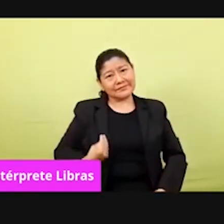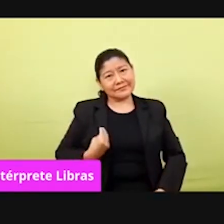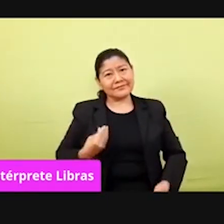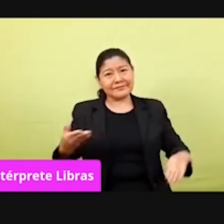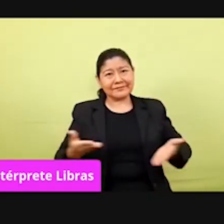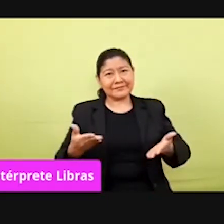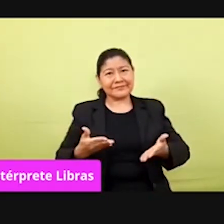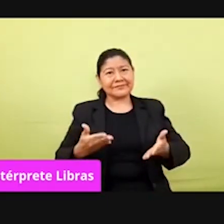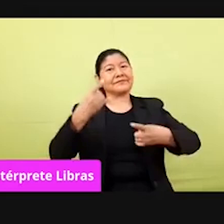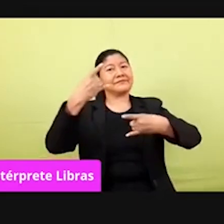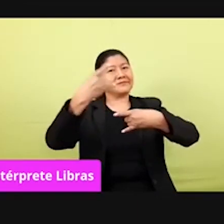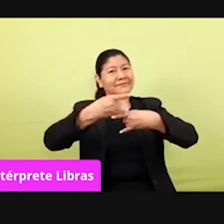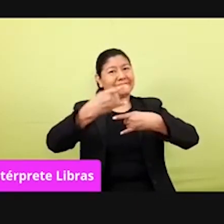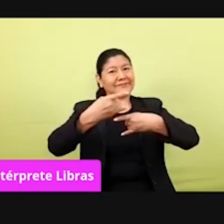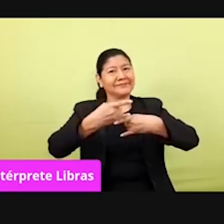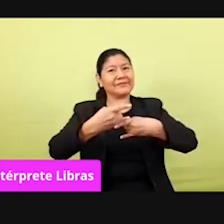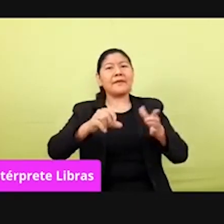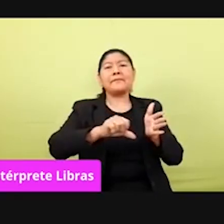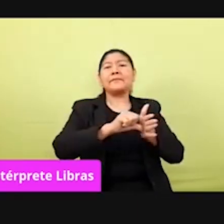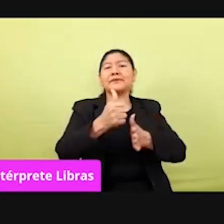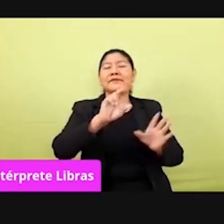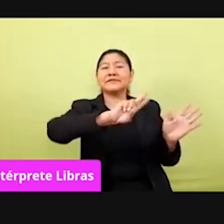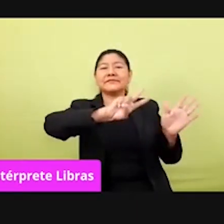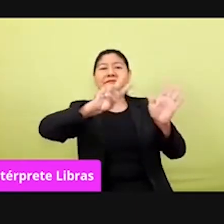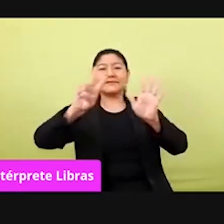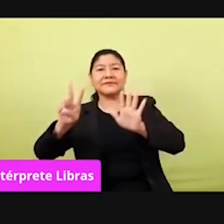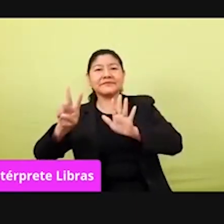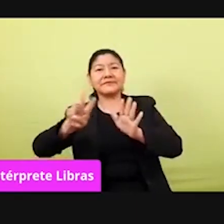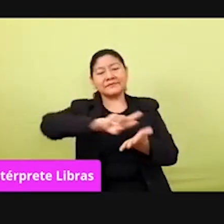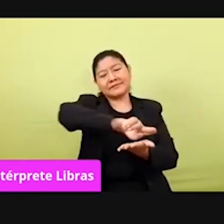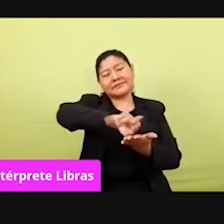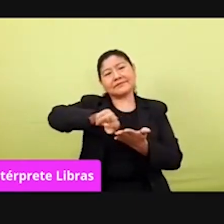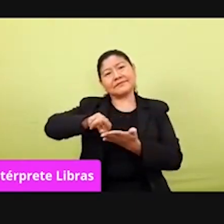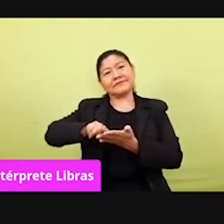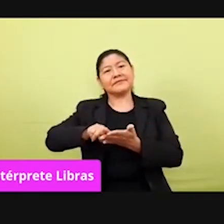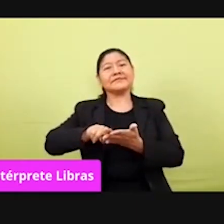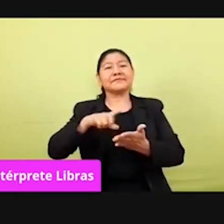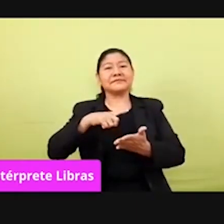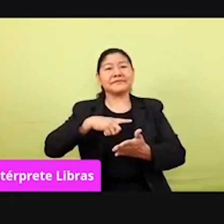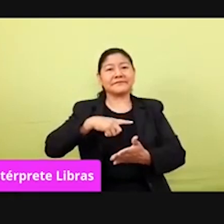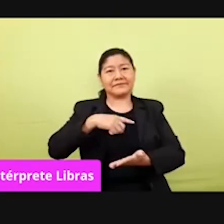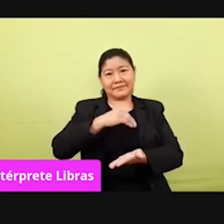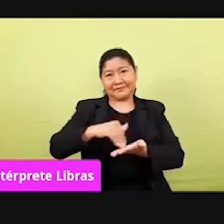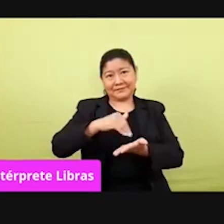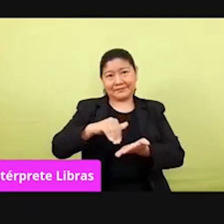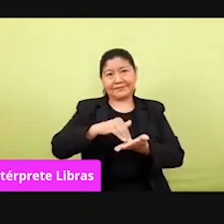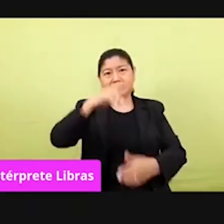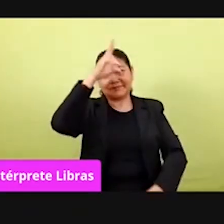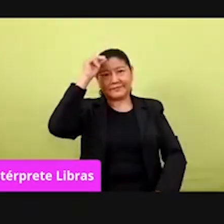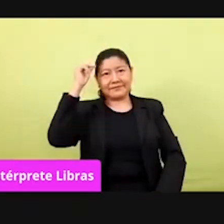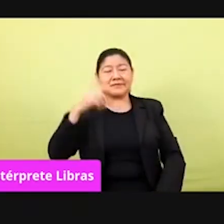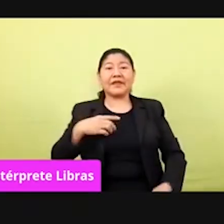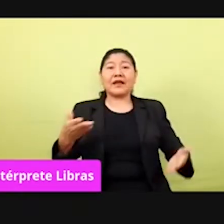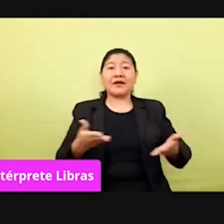desse encontro, da primeira semana da Divisão de Educação e Diversidade da Secretaria. E aproveitamos o